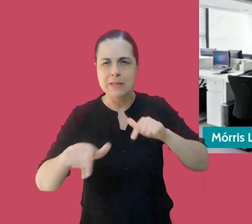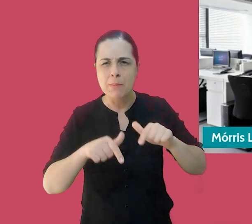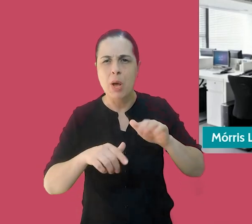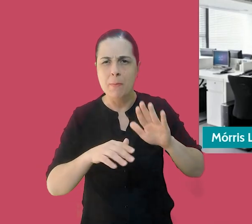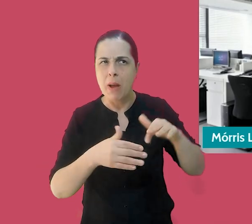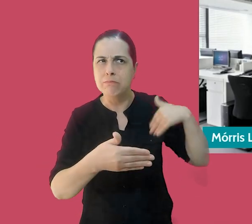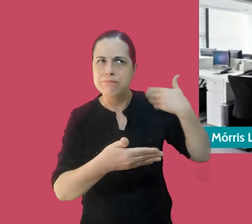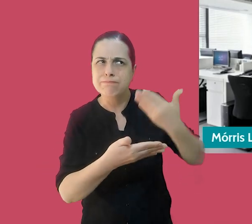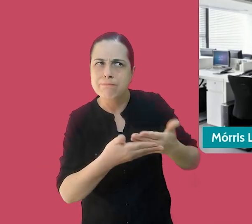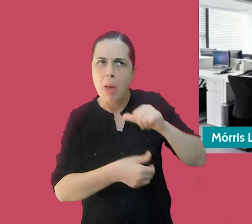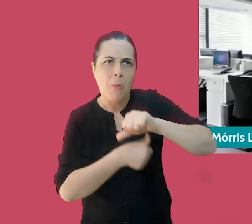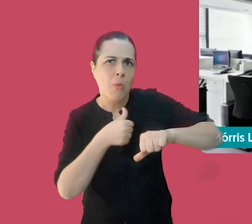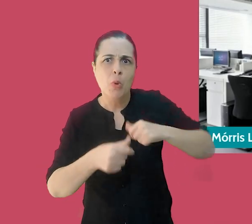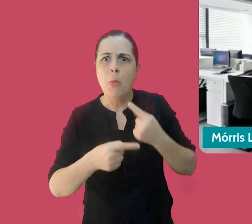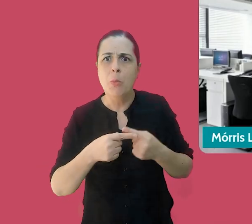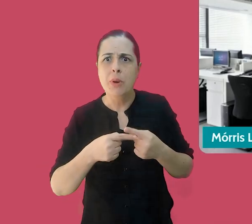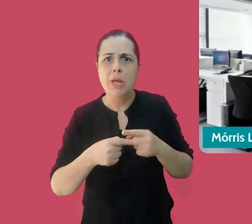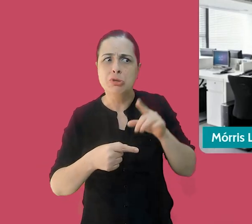já que